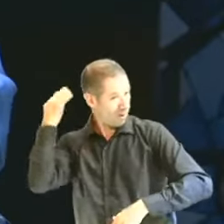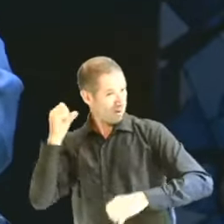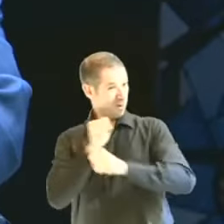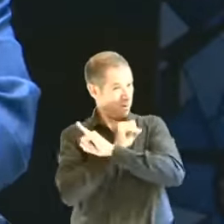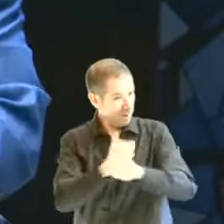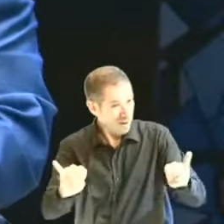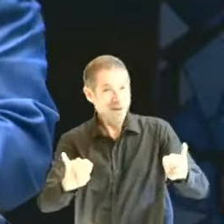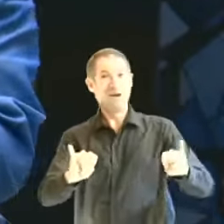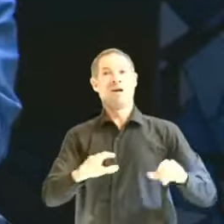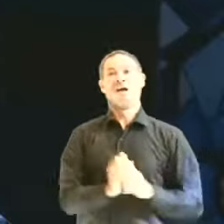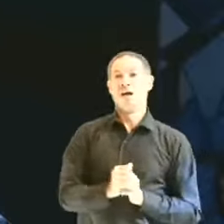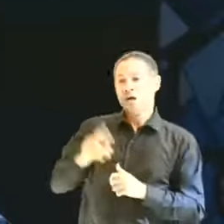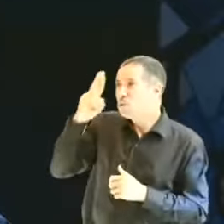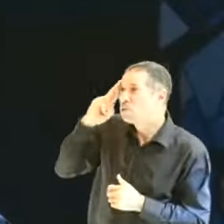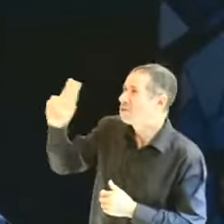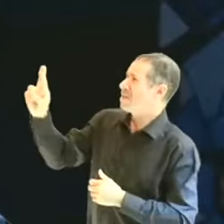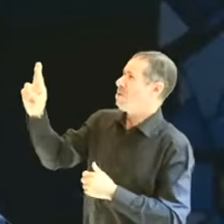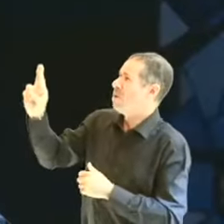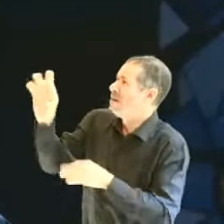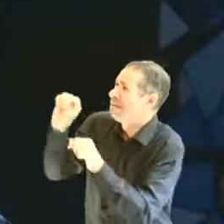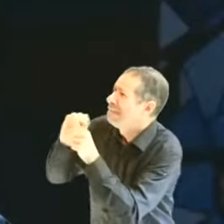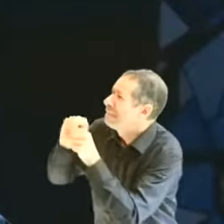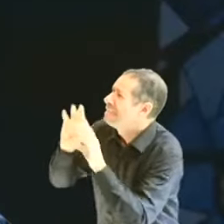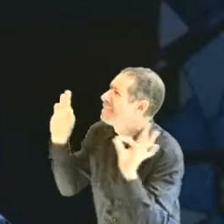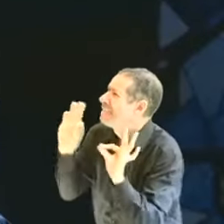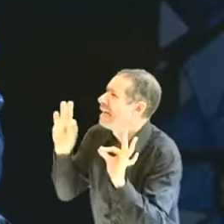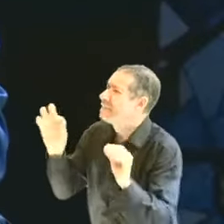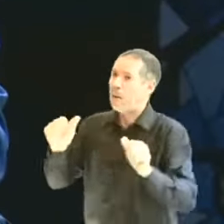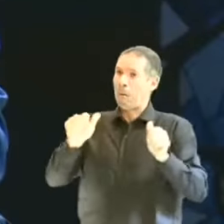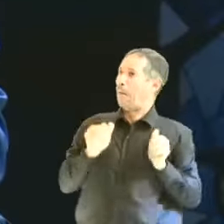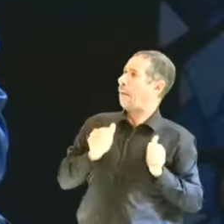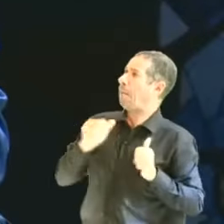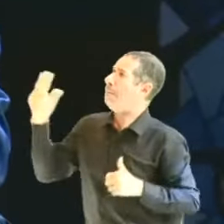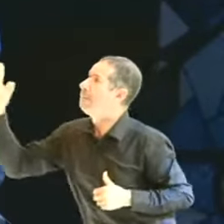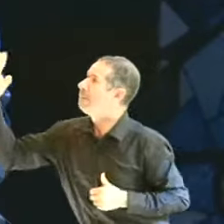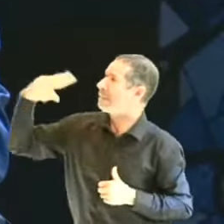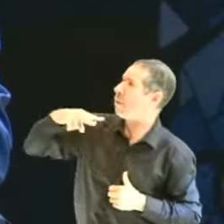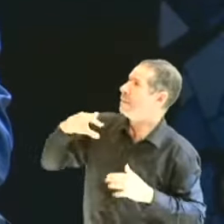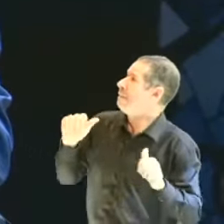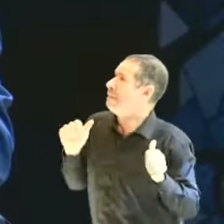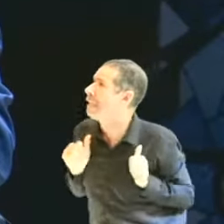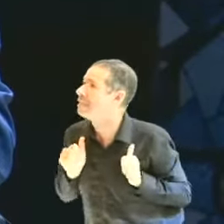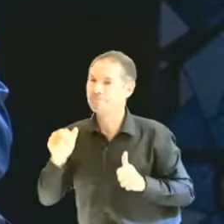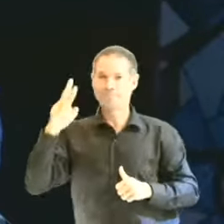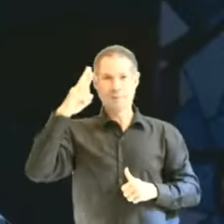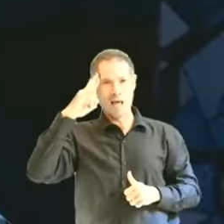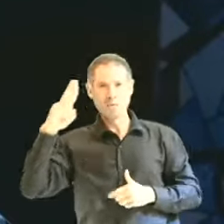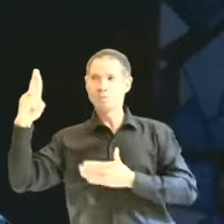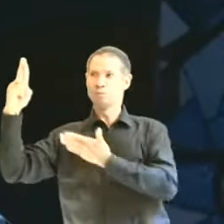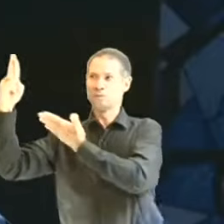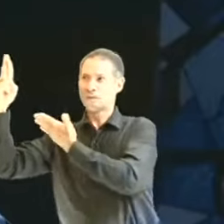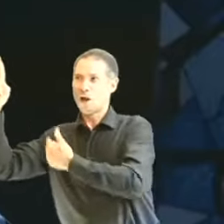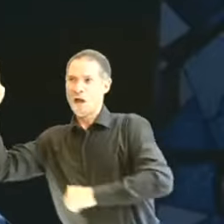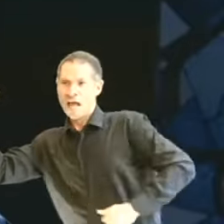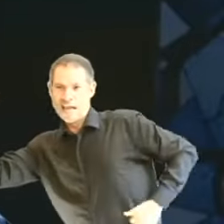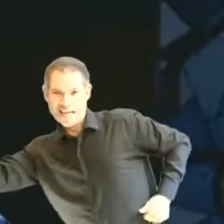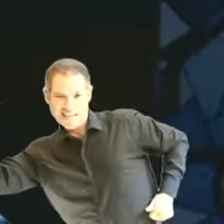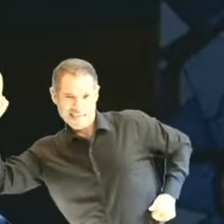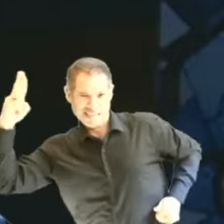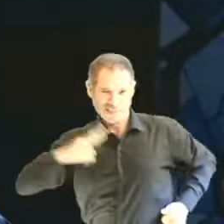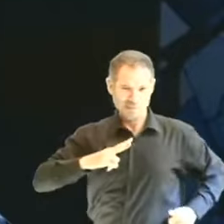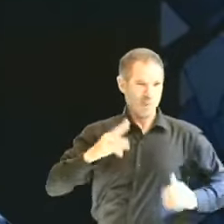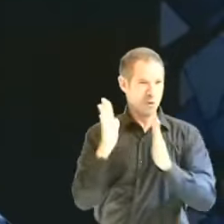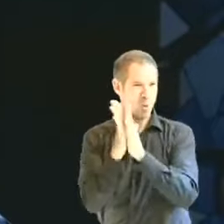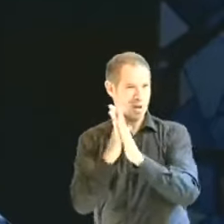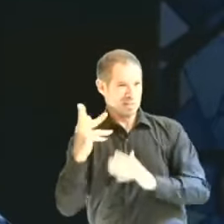pode tal? O Senhor parece que não está fazendo nada, que não está olhando. E aí então o Senhor responde a oração